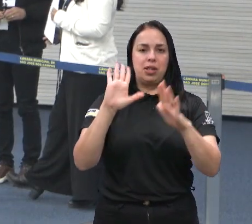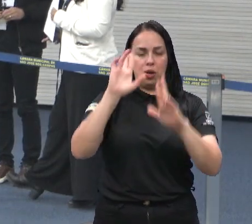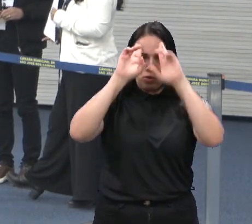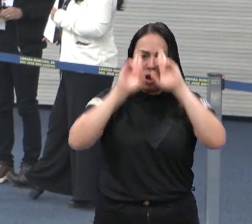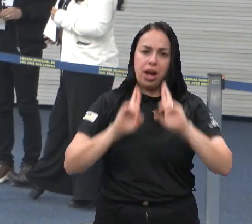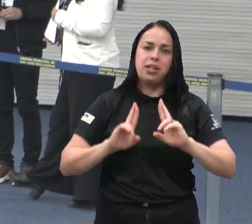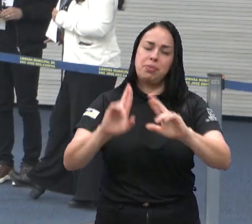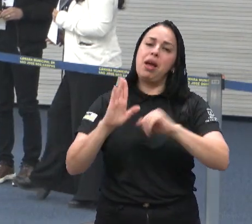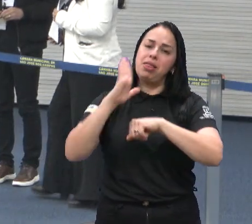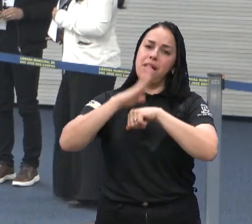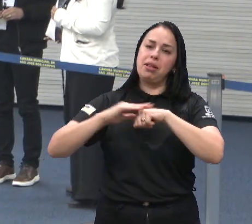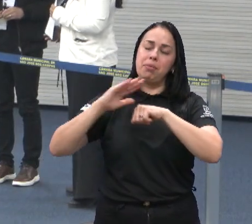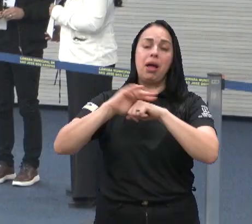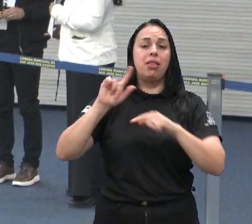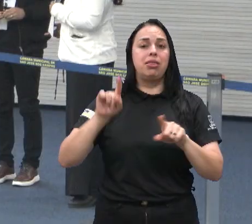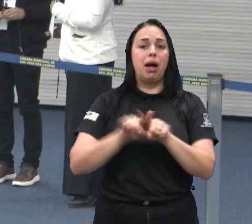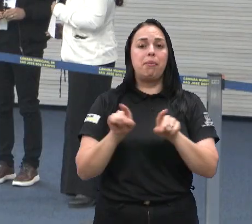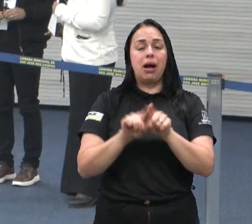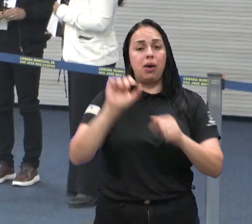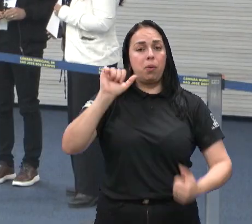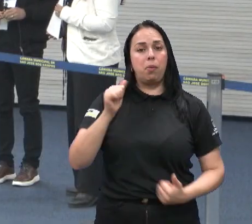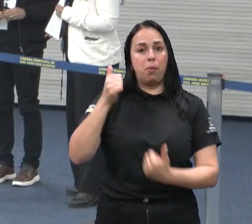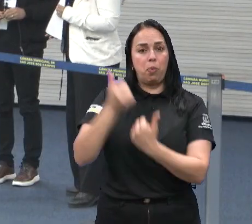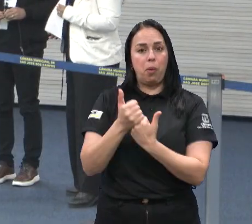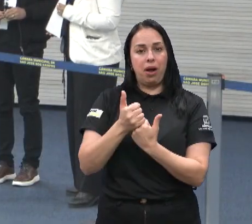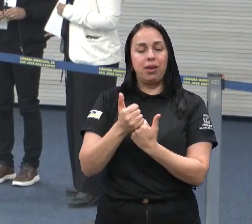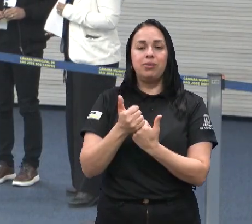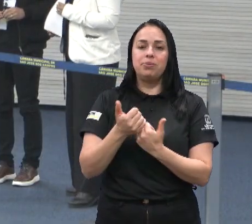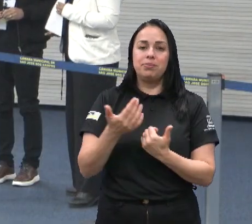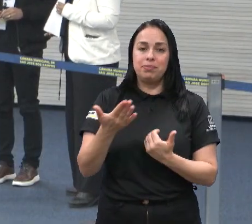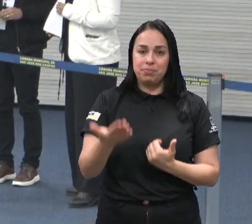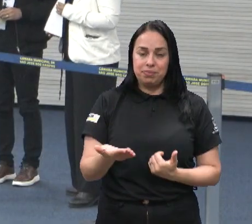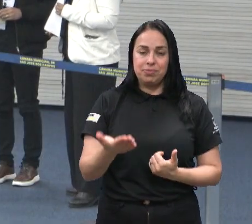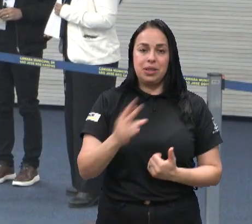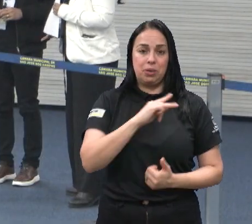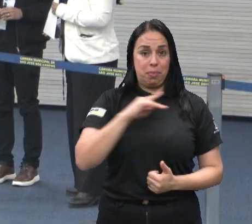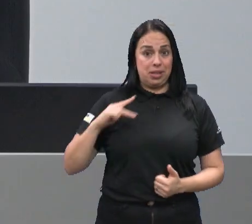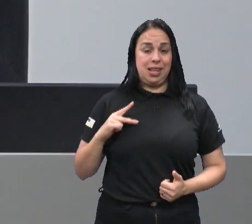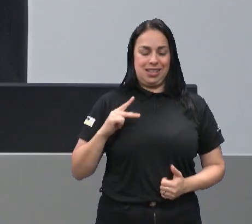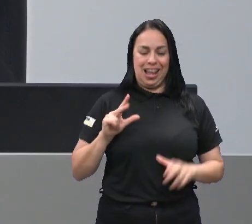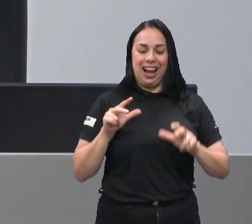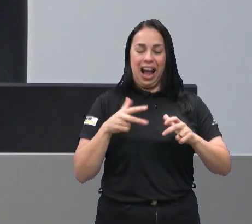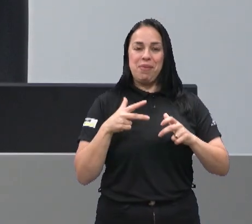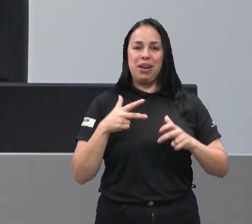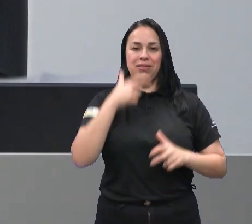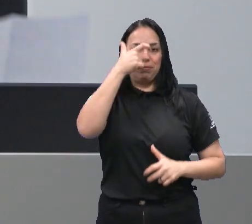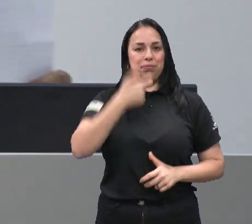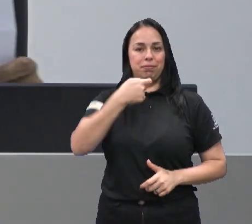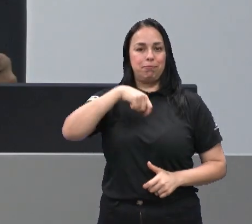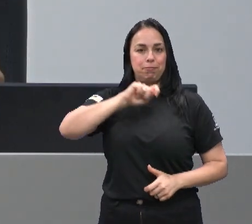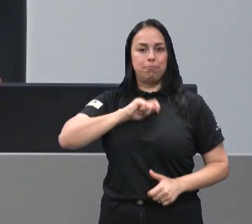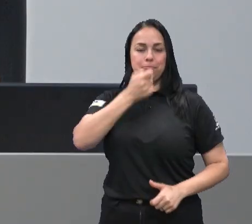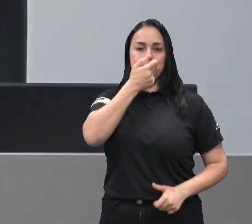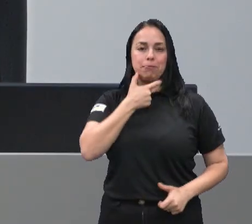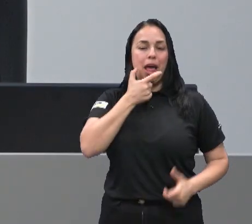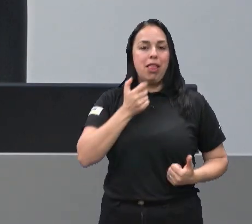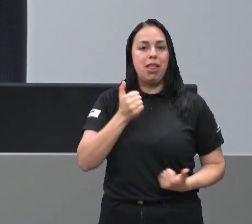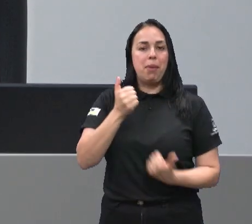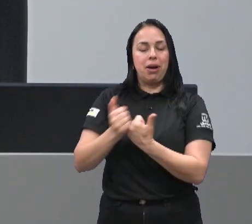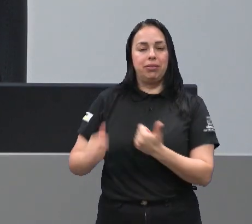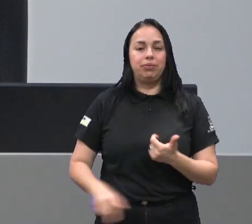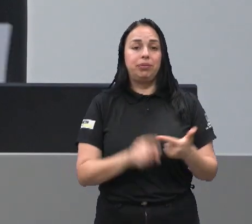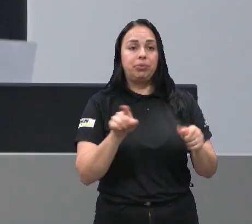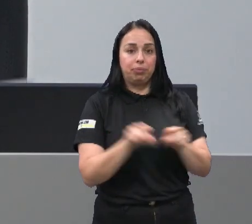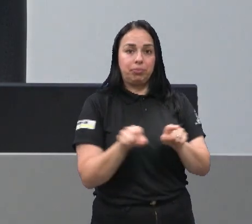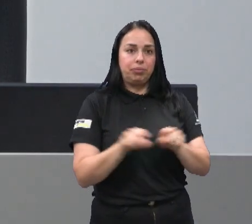meu carinho e o apoio do vereador Roberto Deleve e do presidente também da Câmara Municipal, Roberto Deleve. Também quero